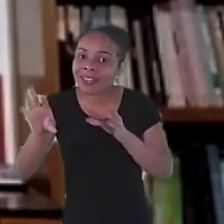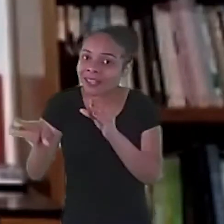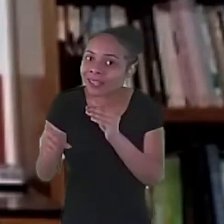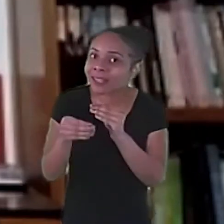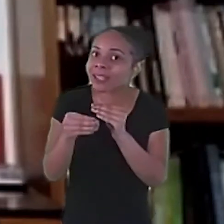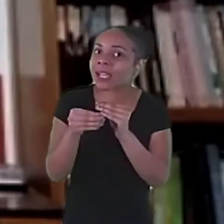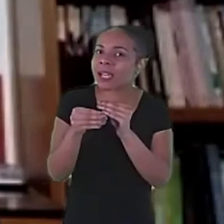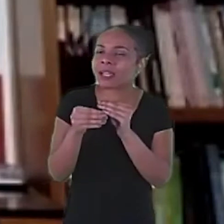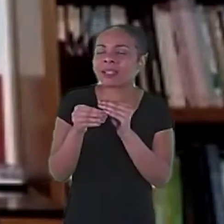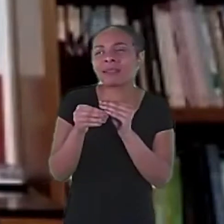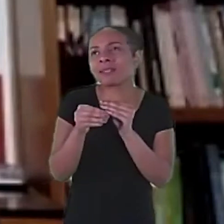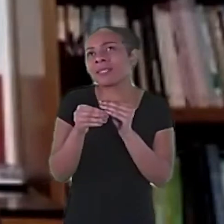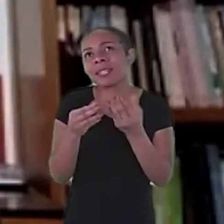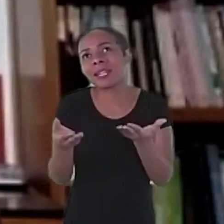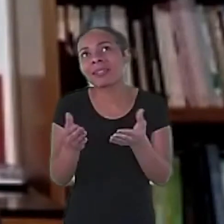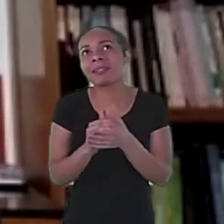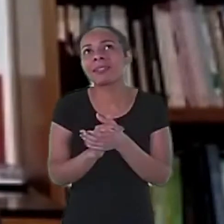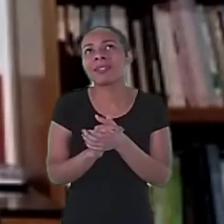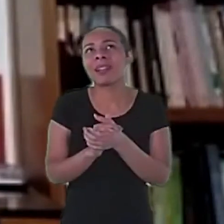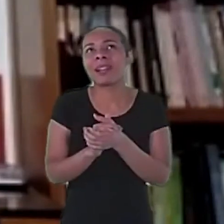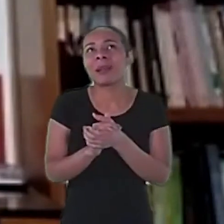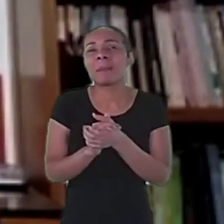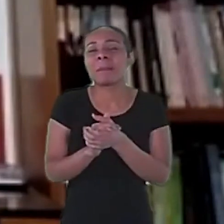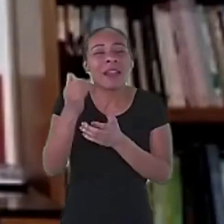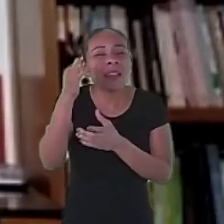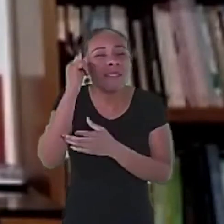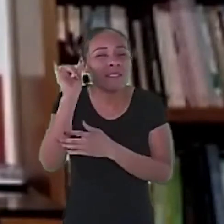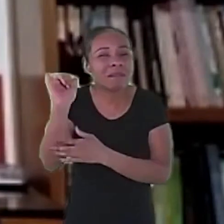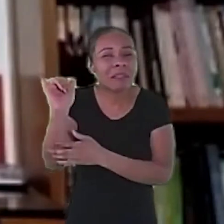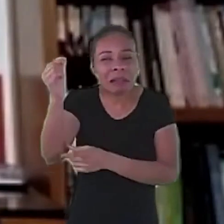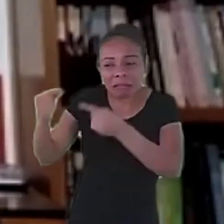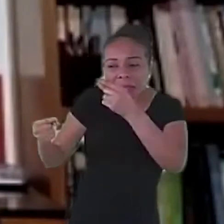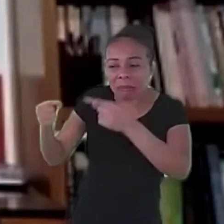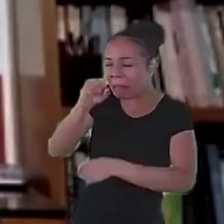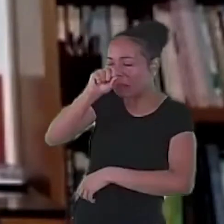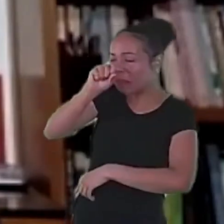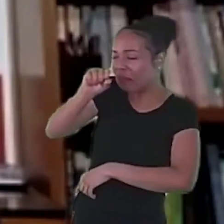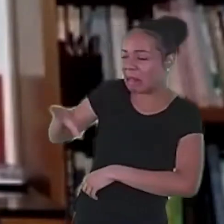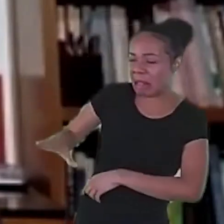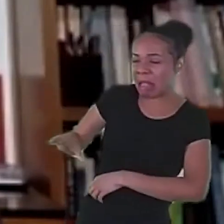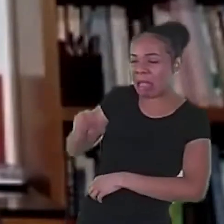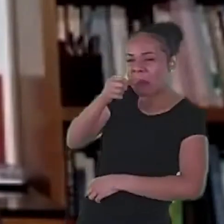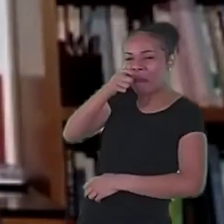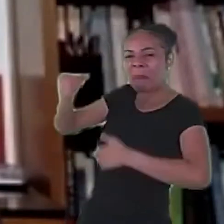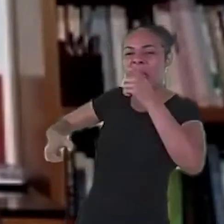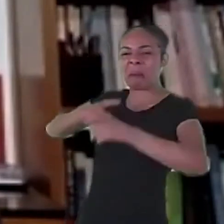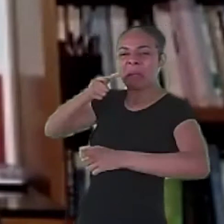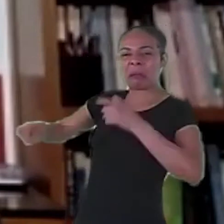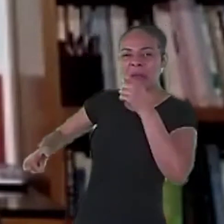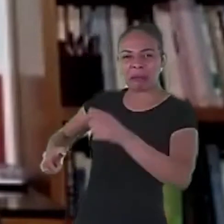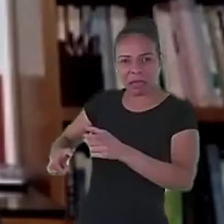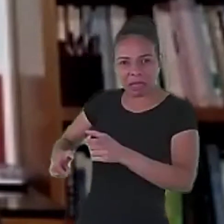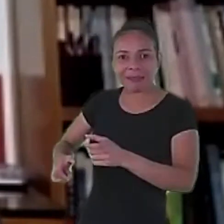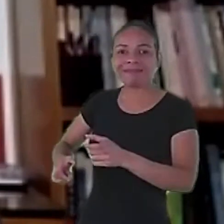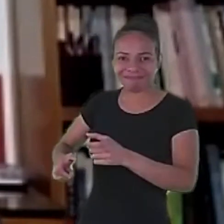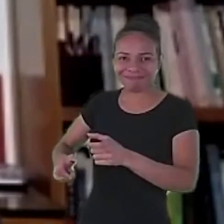que eu falei, agressivo, na base